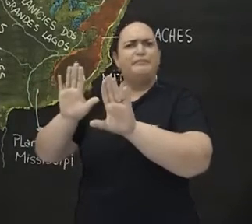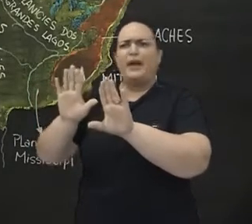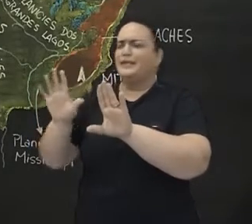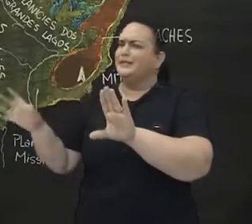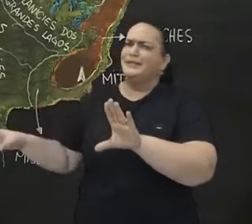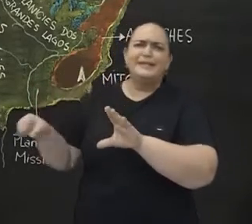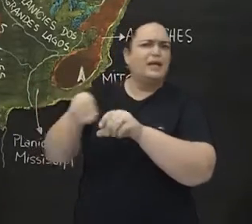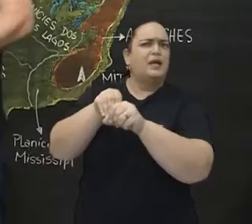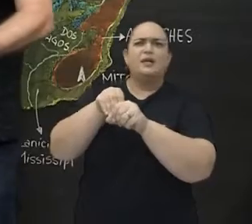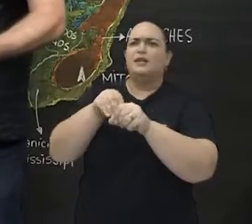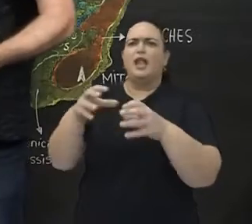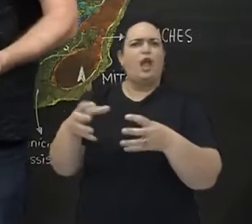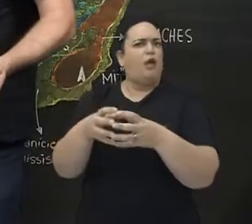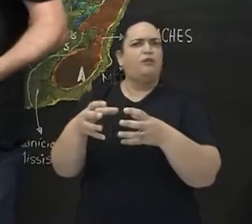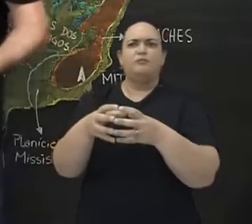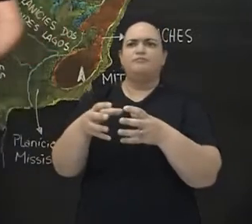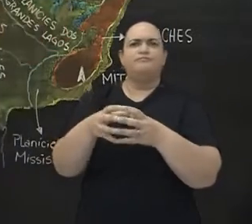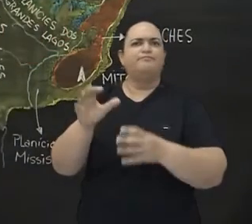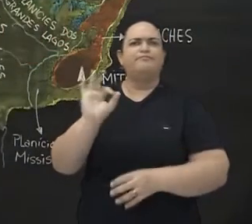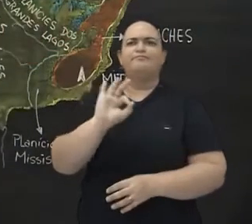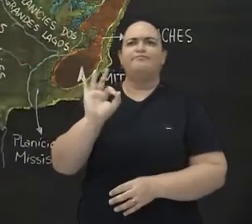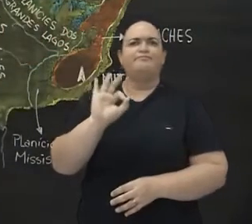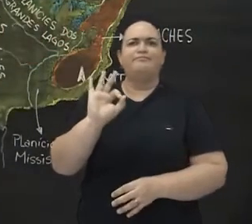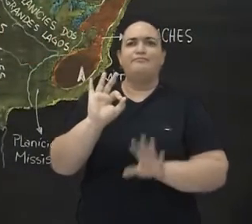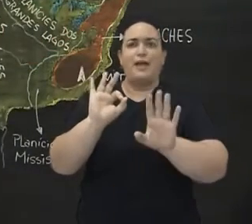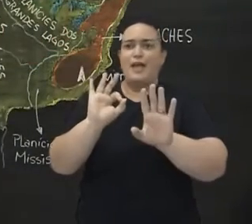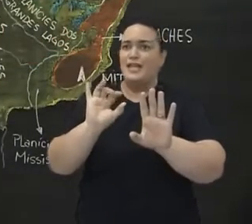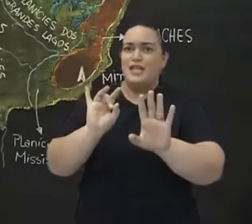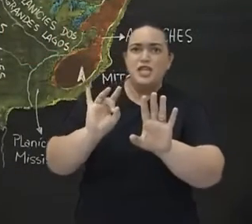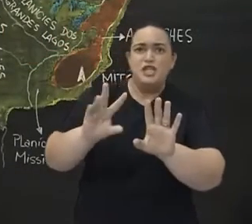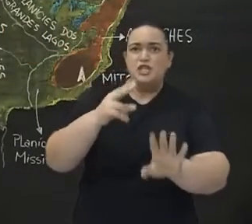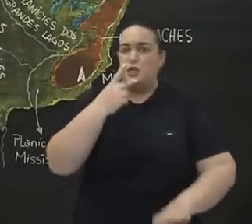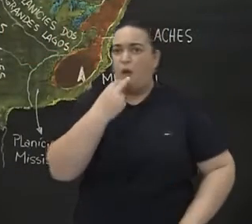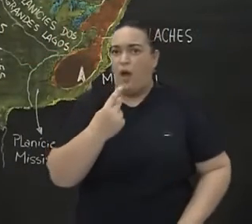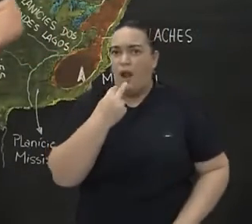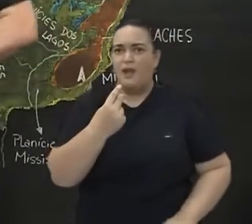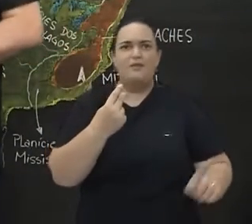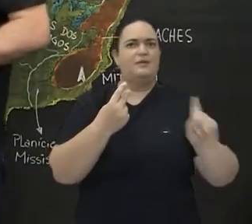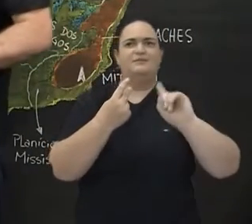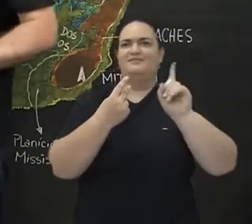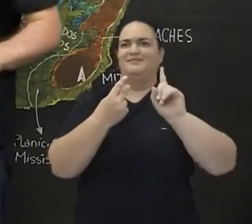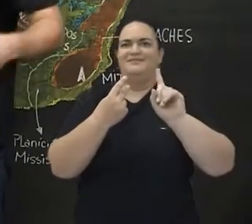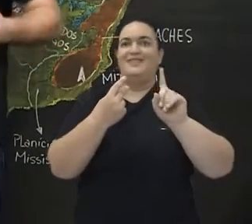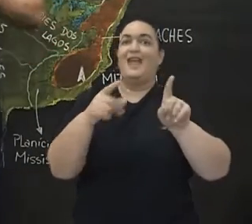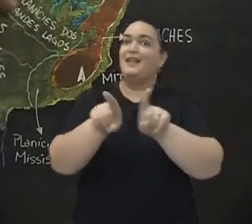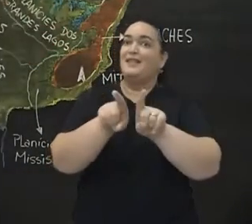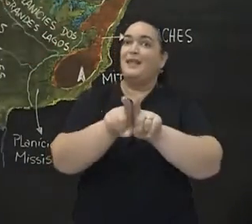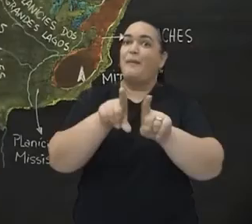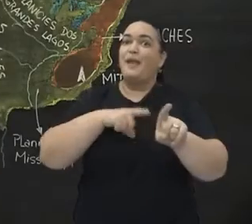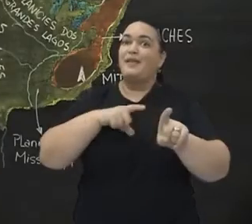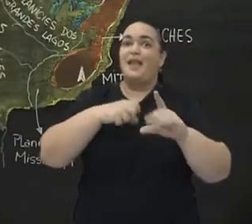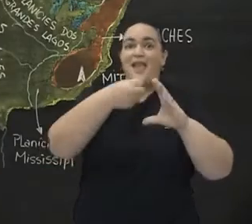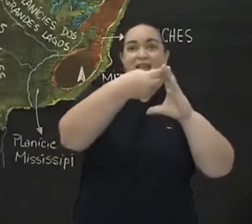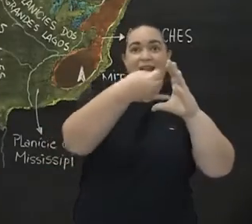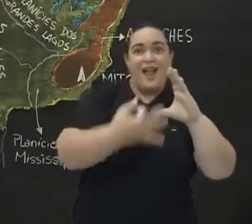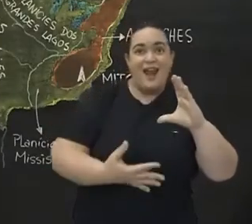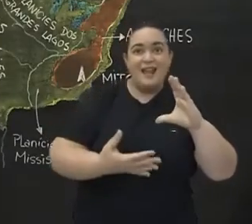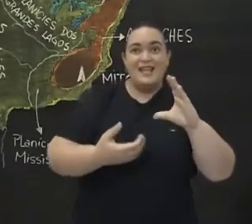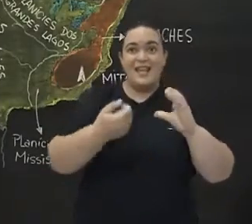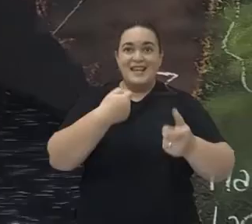Entretanto, o elemento unificador não é necessariamente o idioma, mas sim as características econômicas